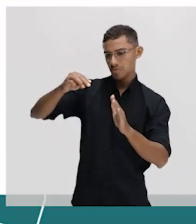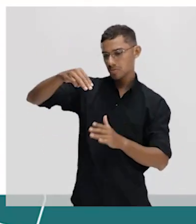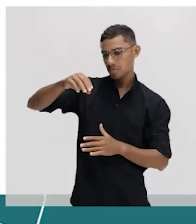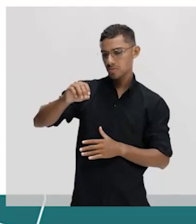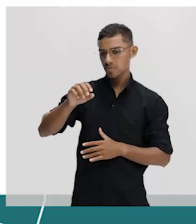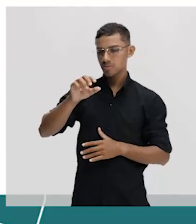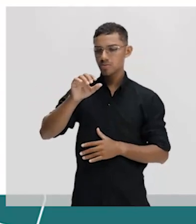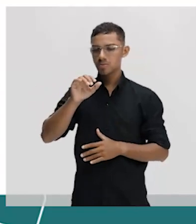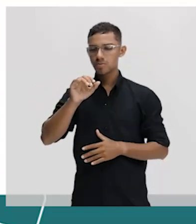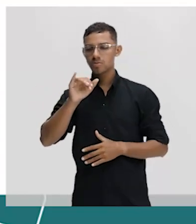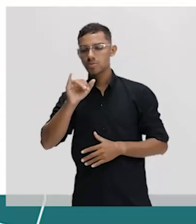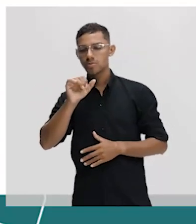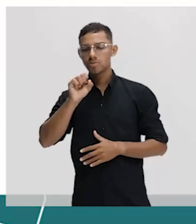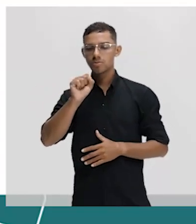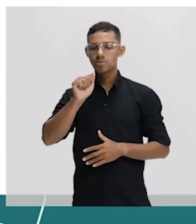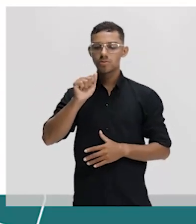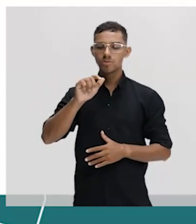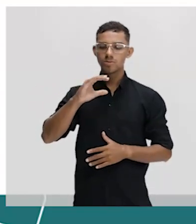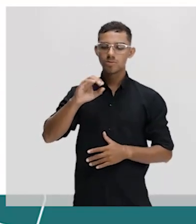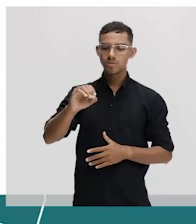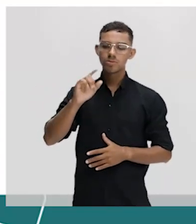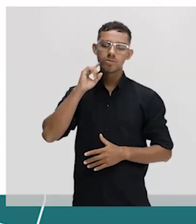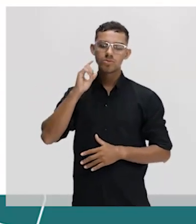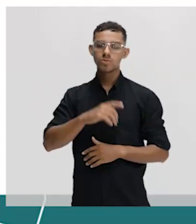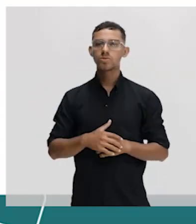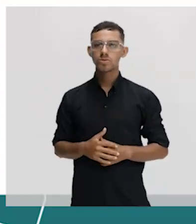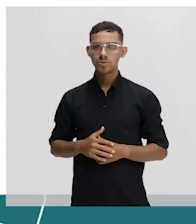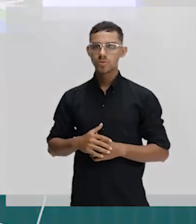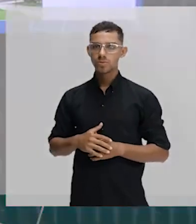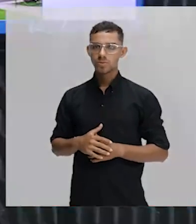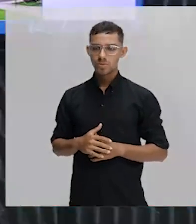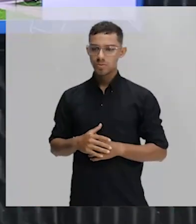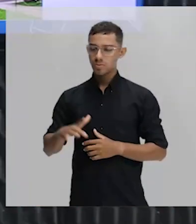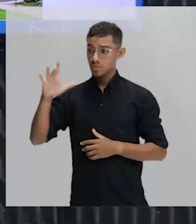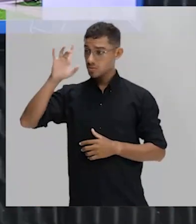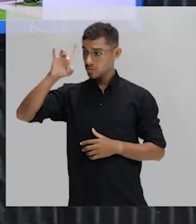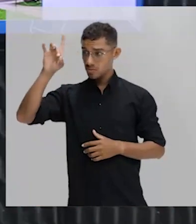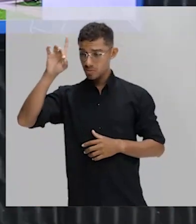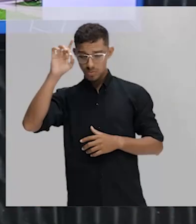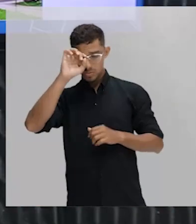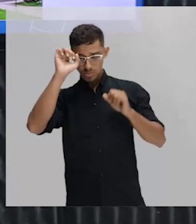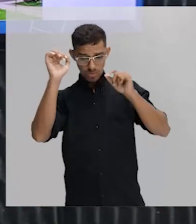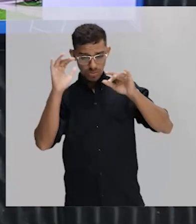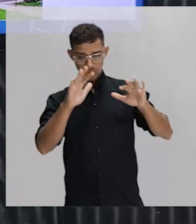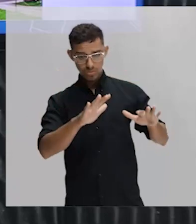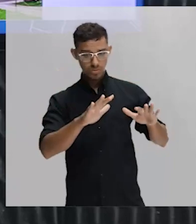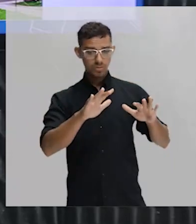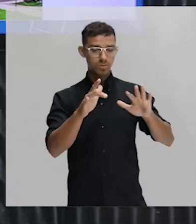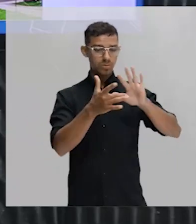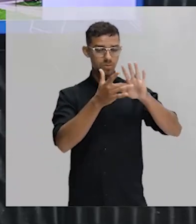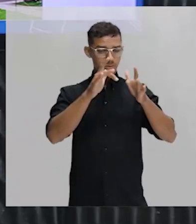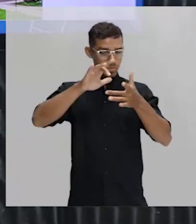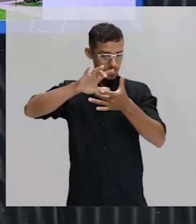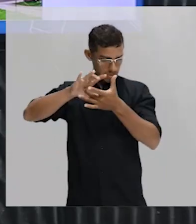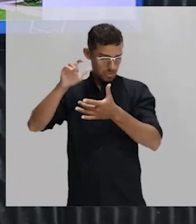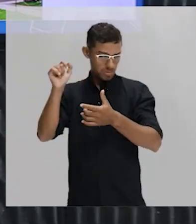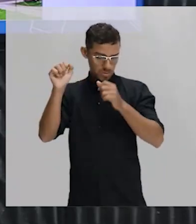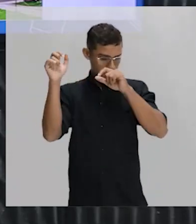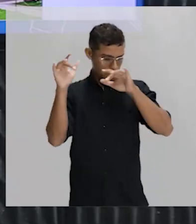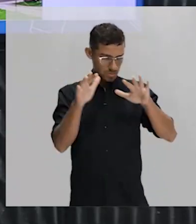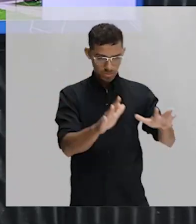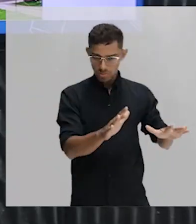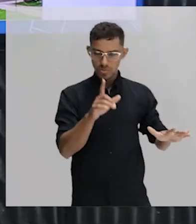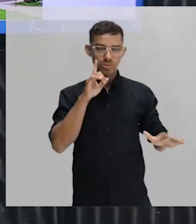que Jesus, que o imperador, que todos os santos, que Deus abençoou todo mundo, e eu sou imperador para vocês, porque